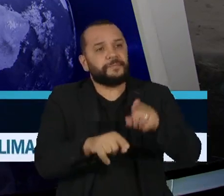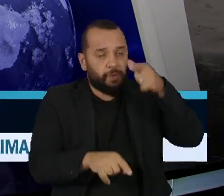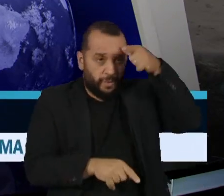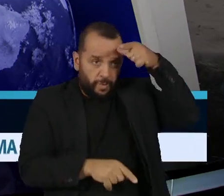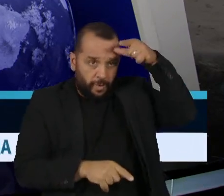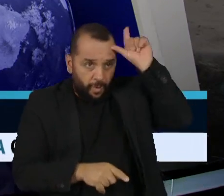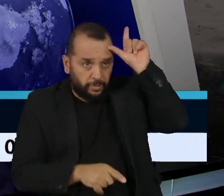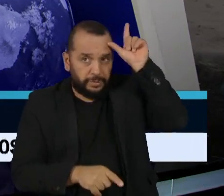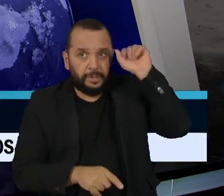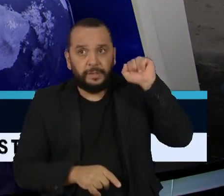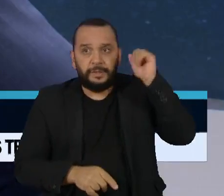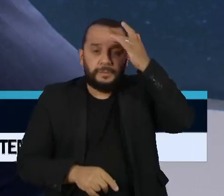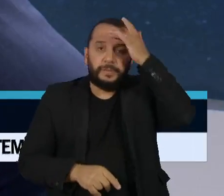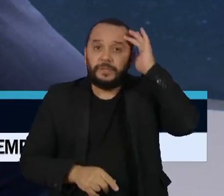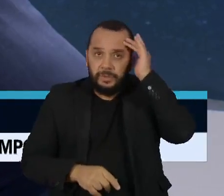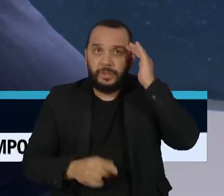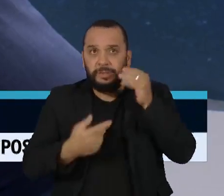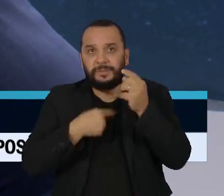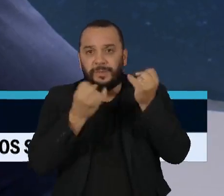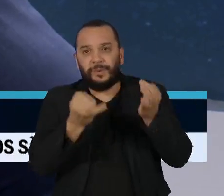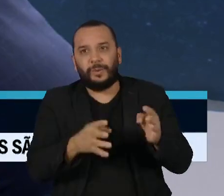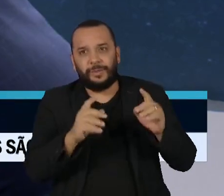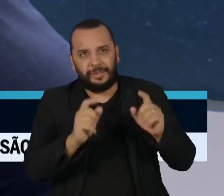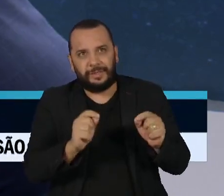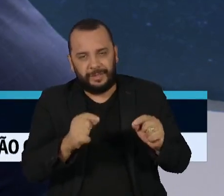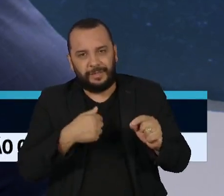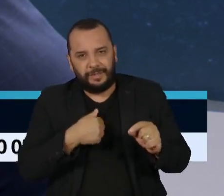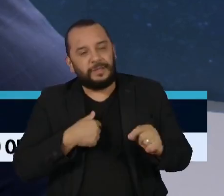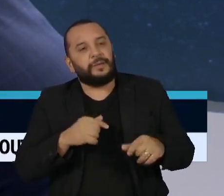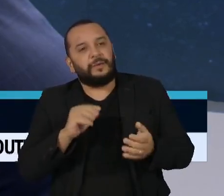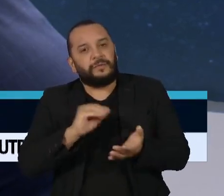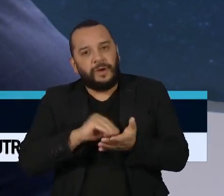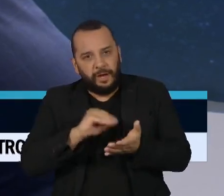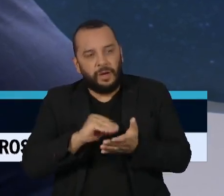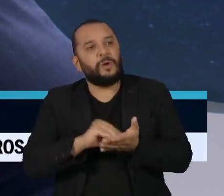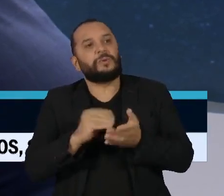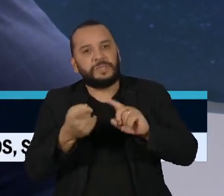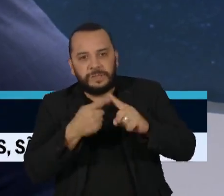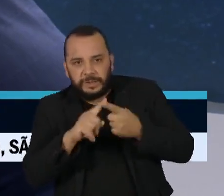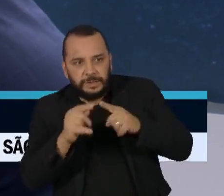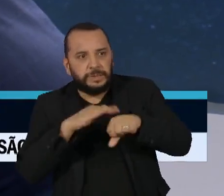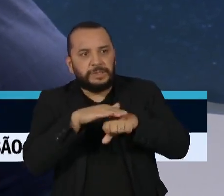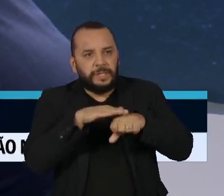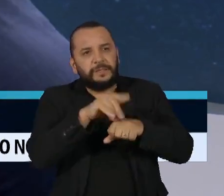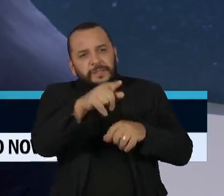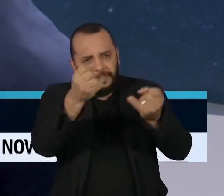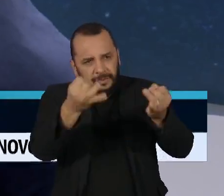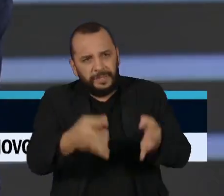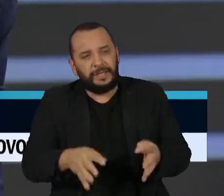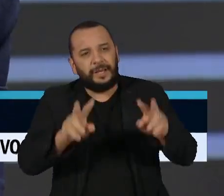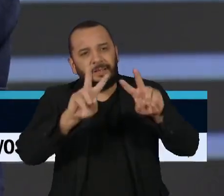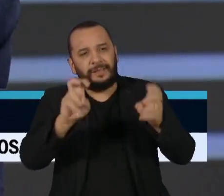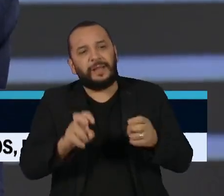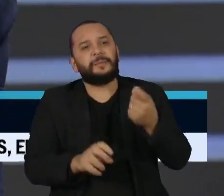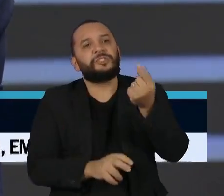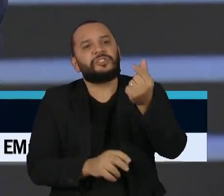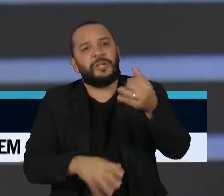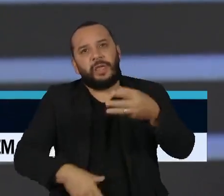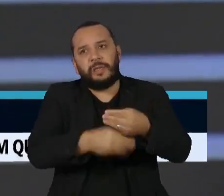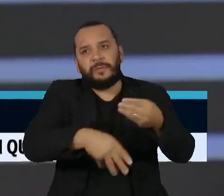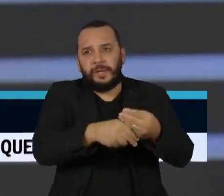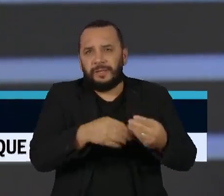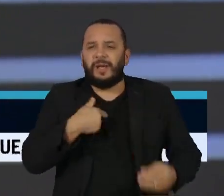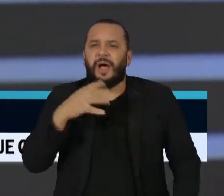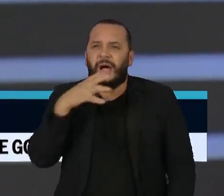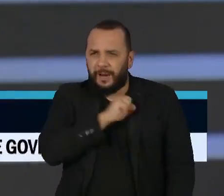hoje também, citaram esse fato quando a gente falou aqui em diálogo, né? Então, eu queria que você retomasse só esse pensamento sobre as emendas. Rapidamente, porque depois eu queria